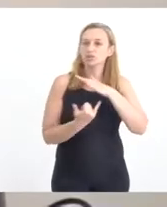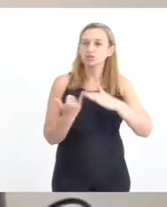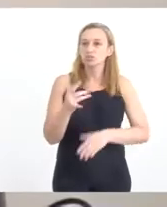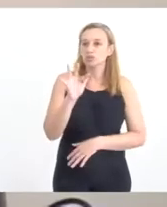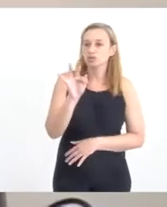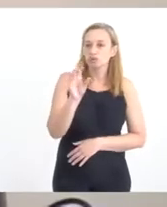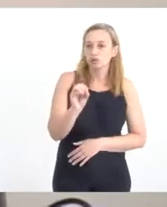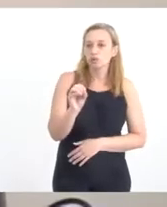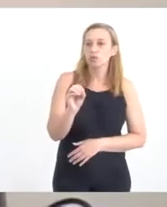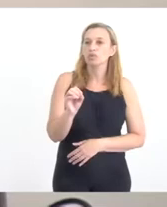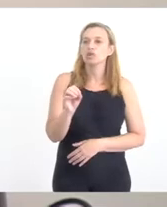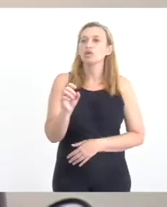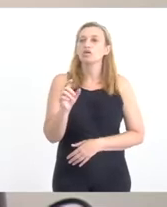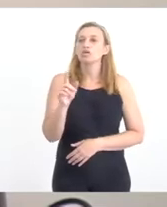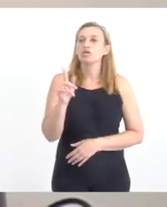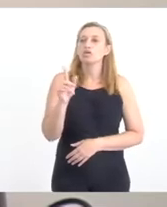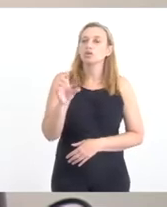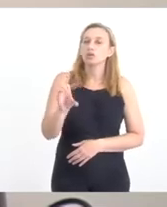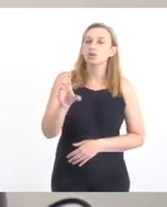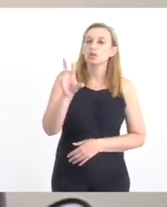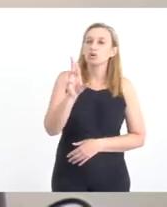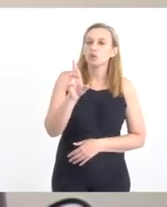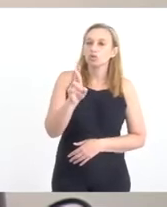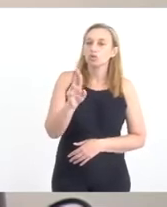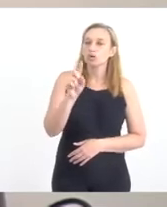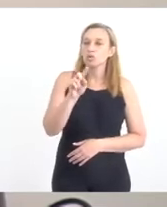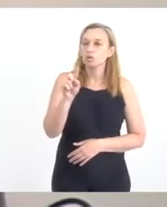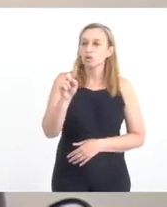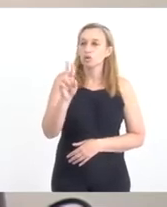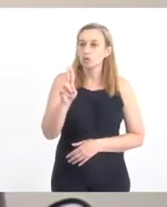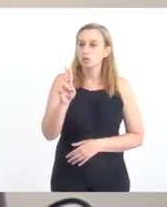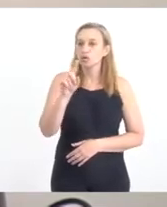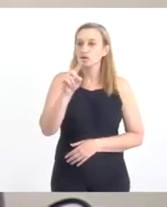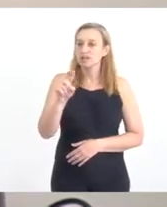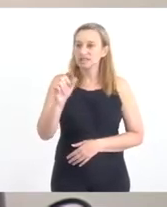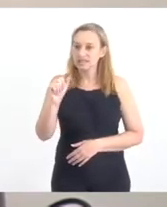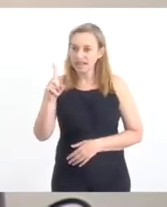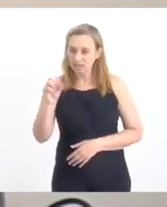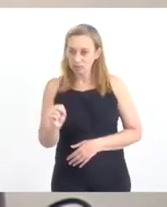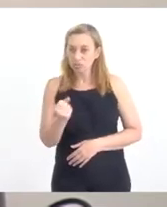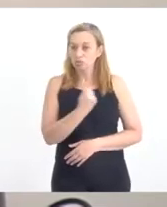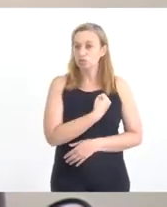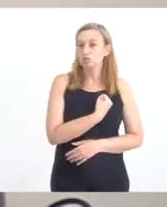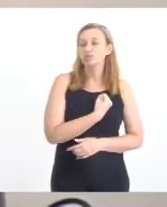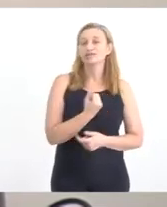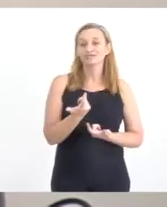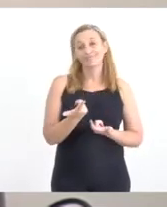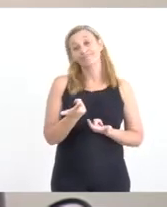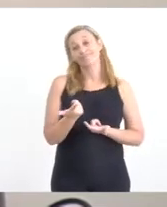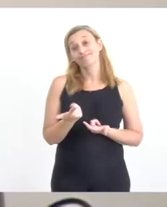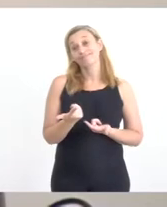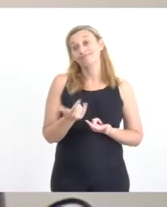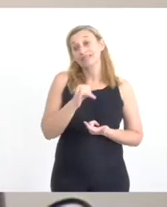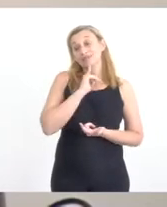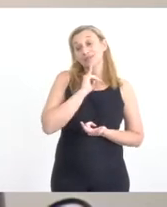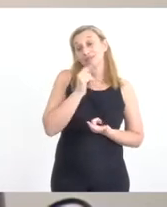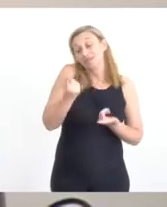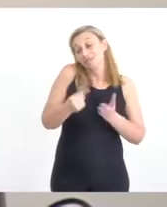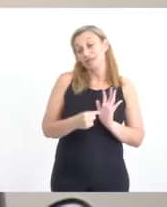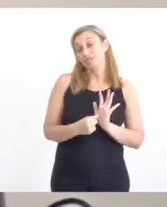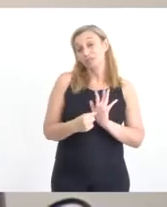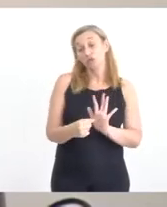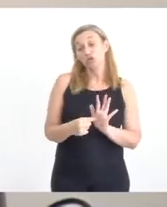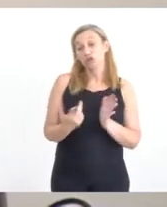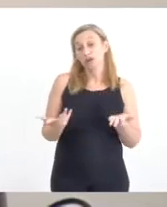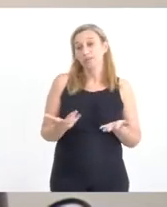cruzado e fazendo uso desses dados que a gente produz eles existem para isso eles existem infelizmente mas eles existem para isso